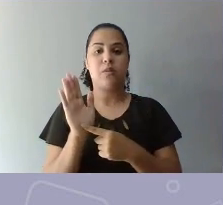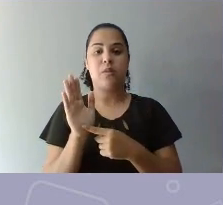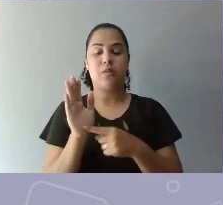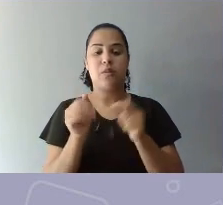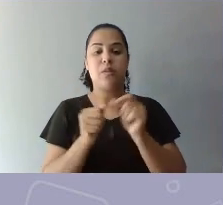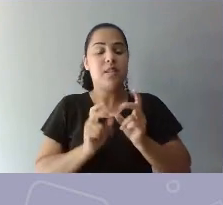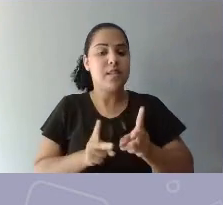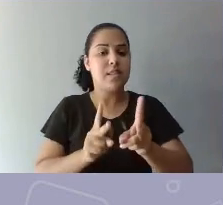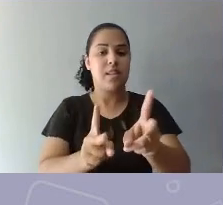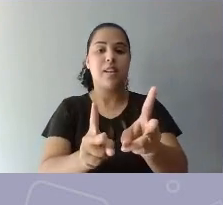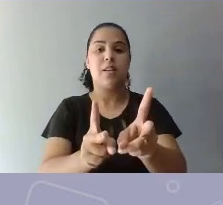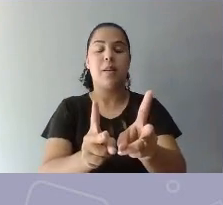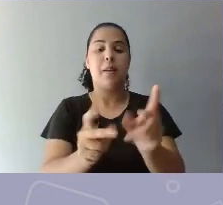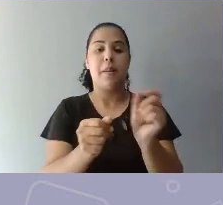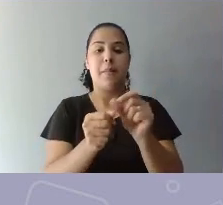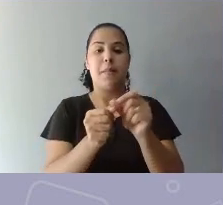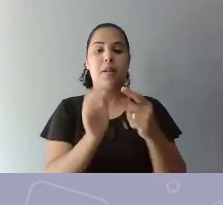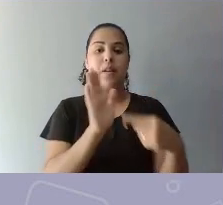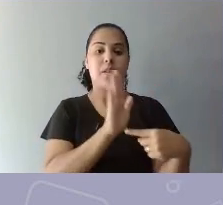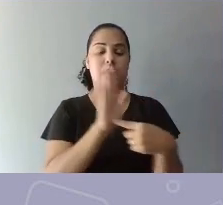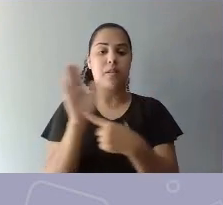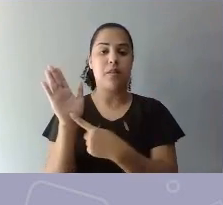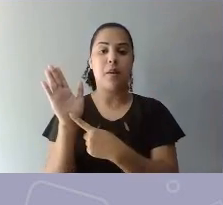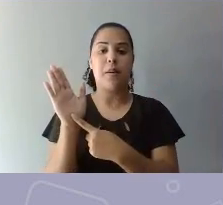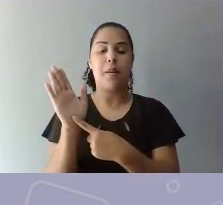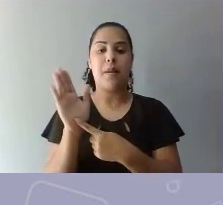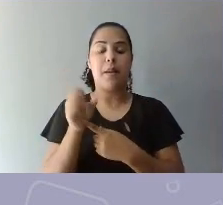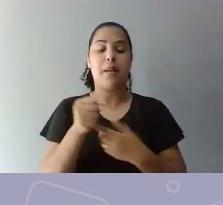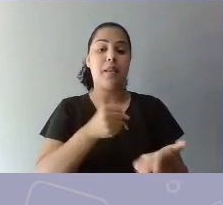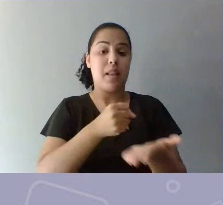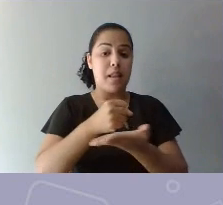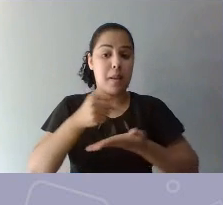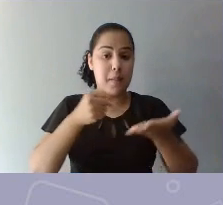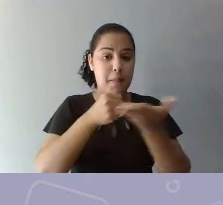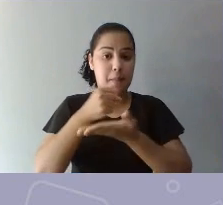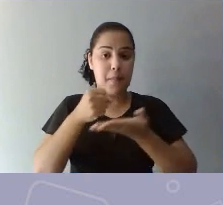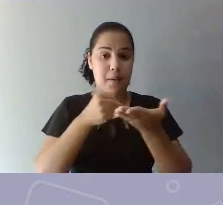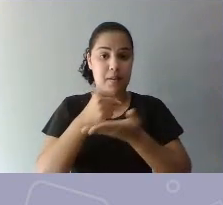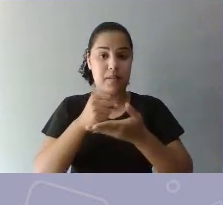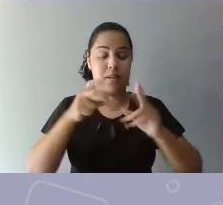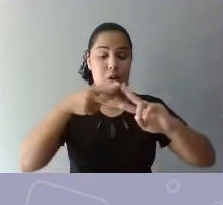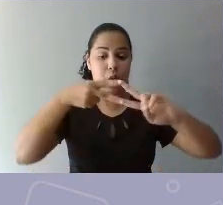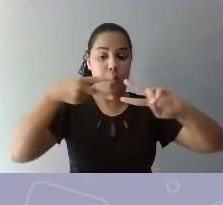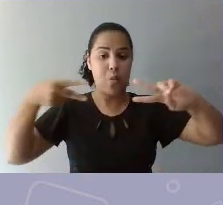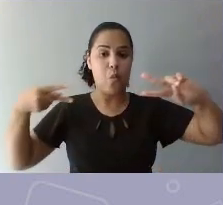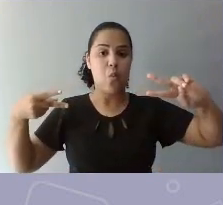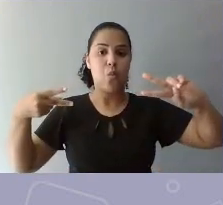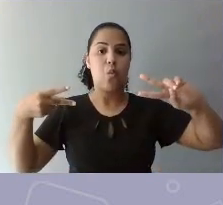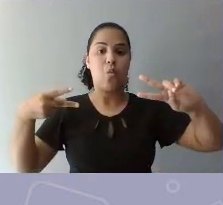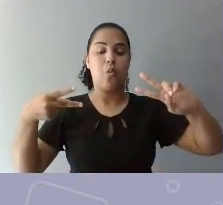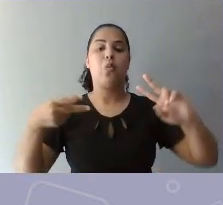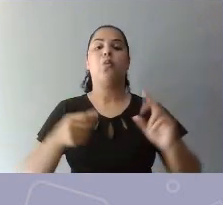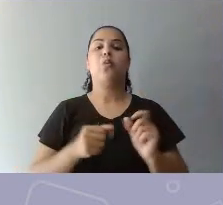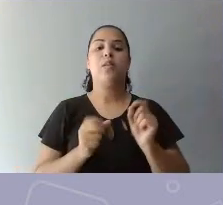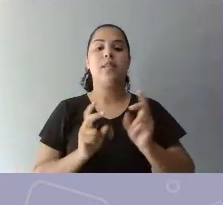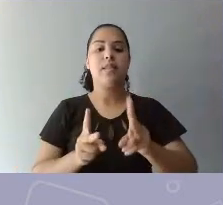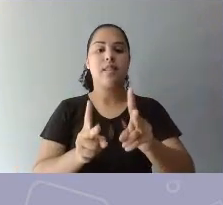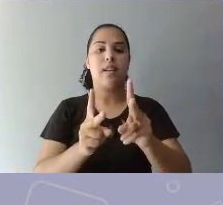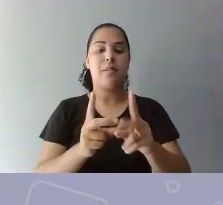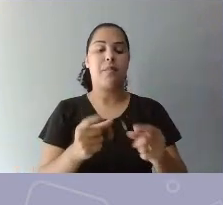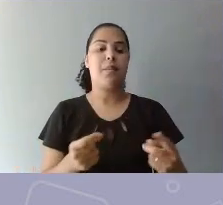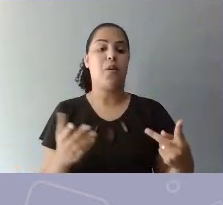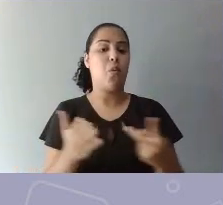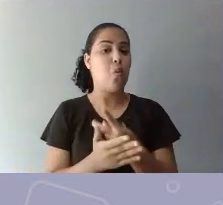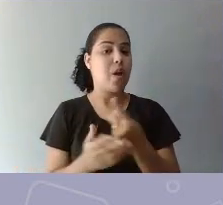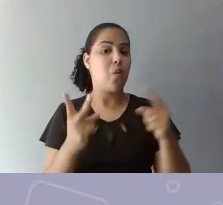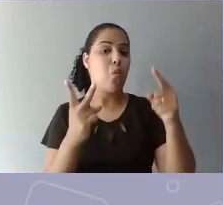essas sequências de bases que vão determinar o código genético desse ser dessa espécie certo? primeiro erro segundo erro